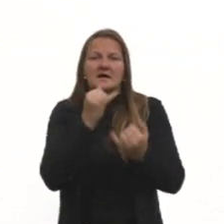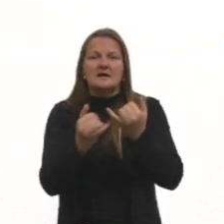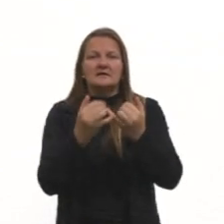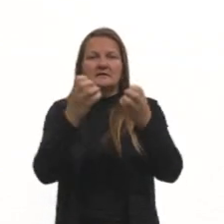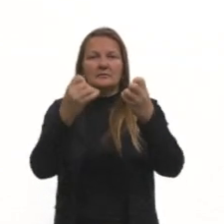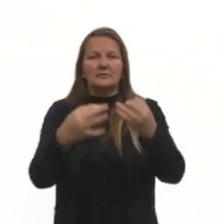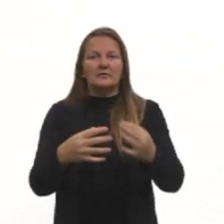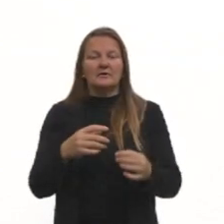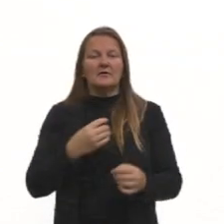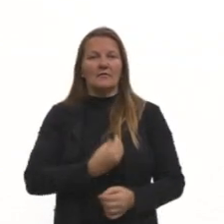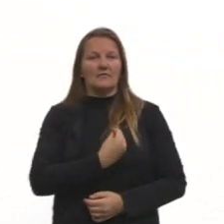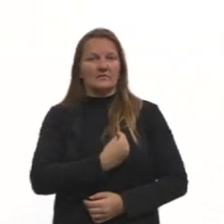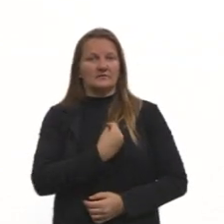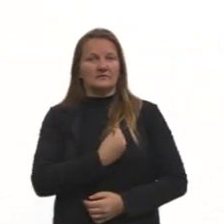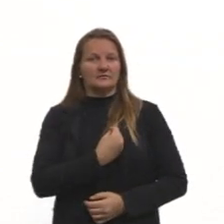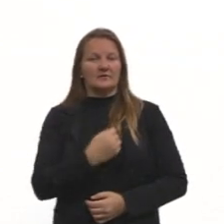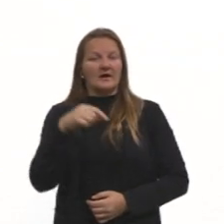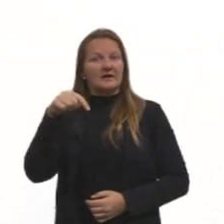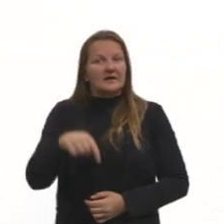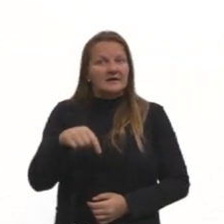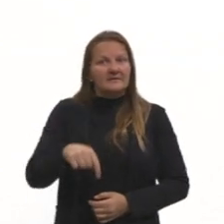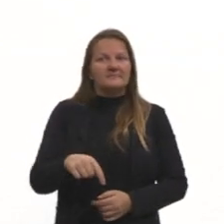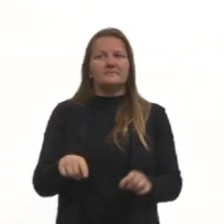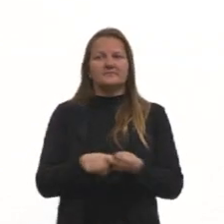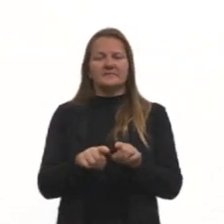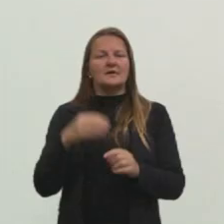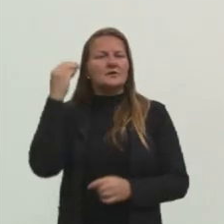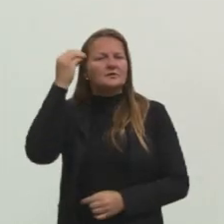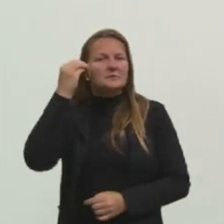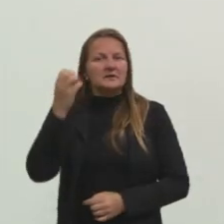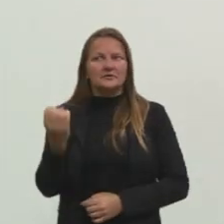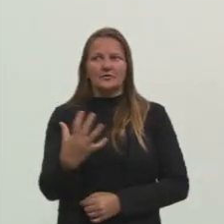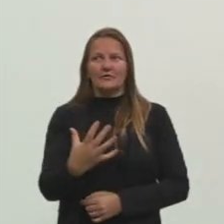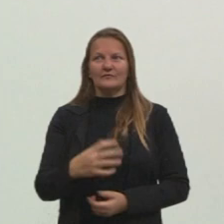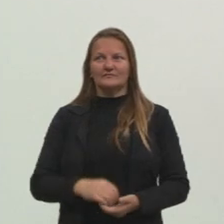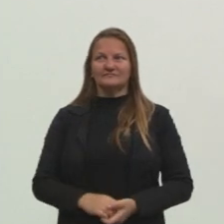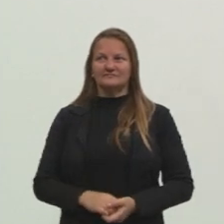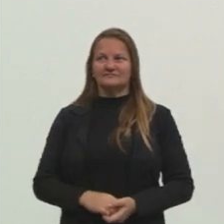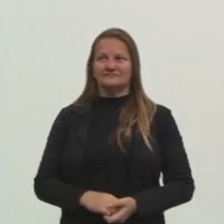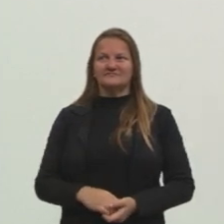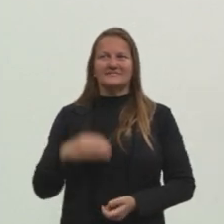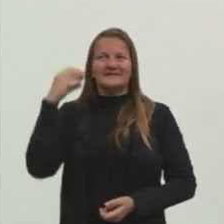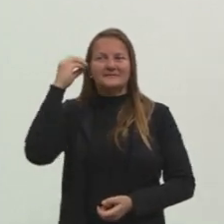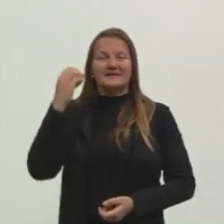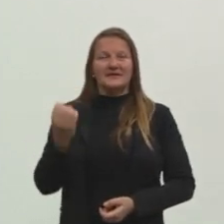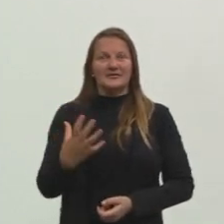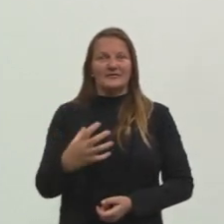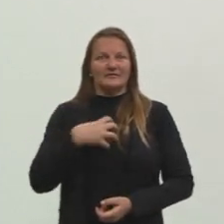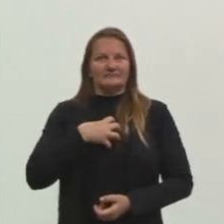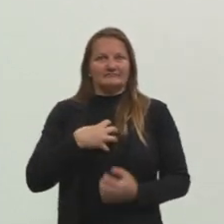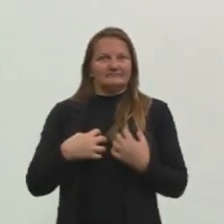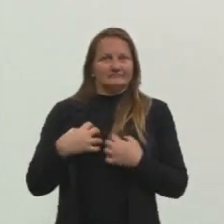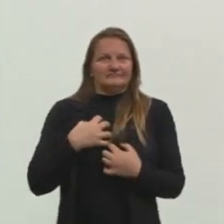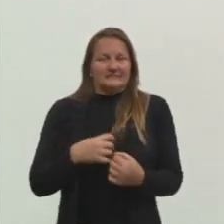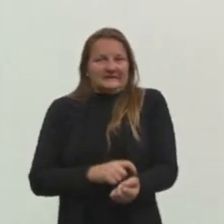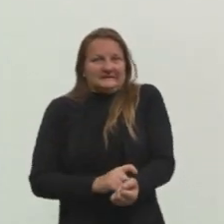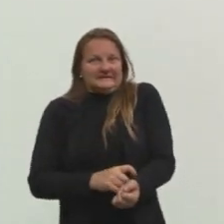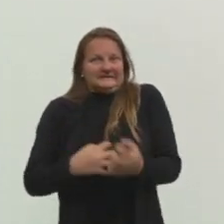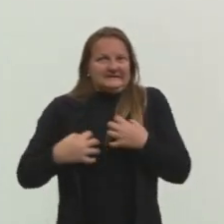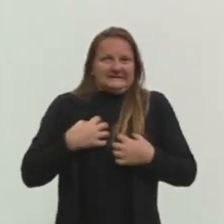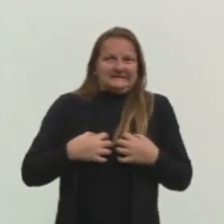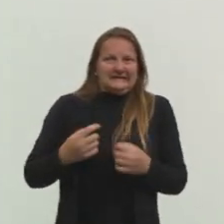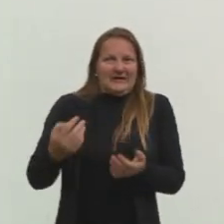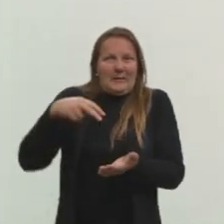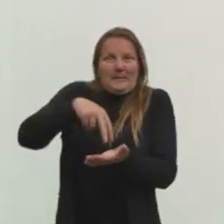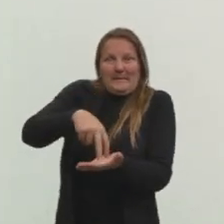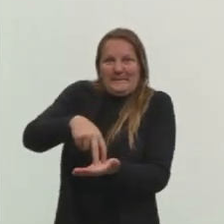que estou vivenciando né uma experiência nova na experiência nova na minha vida que fiquei um pouco ansioso de vir